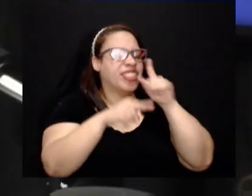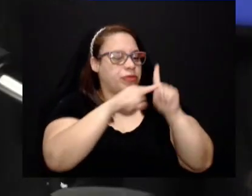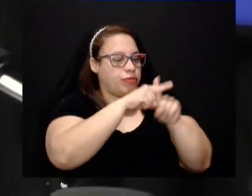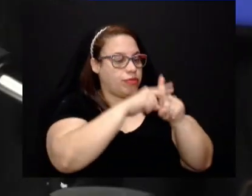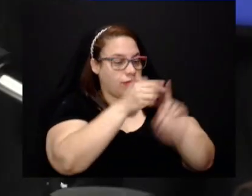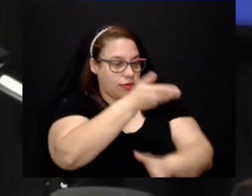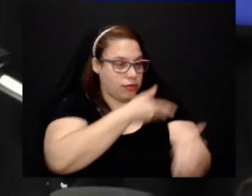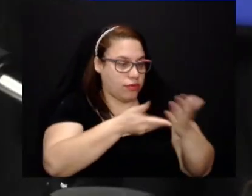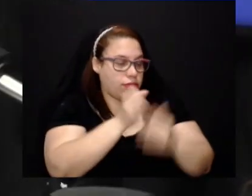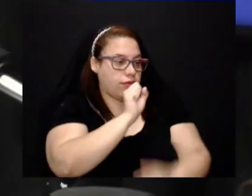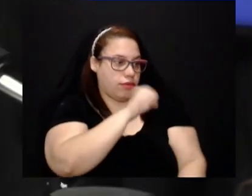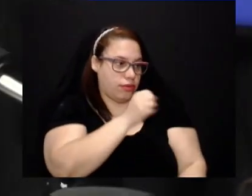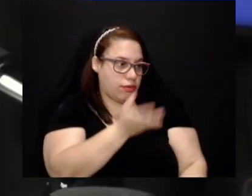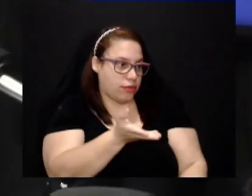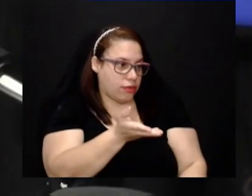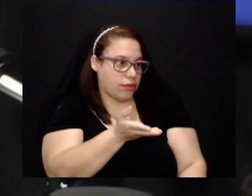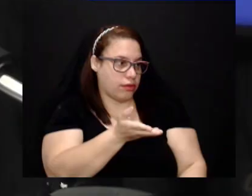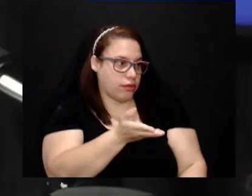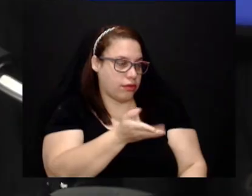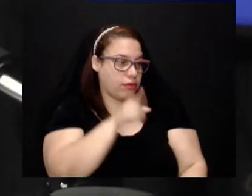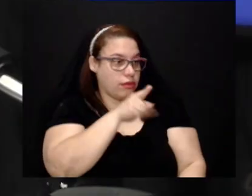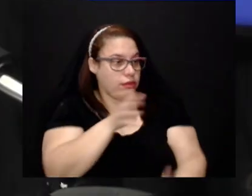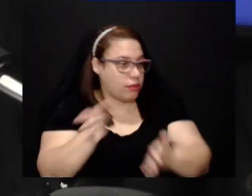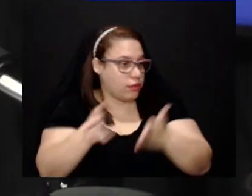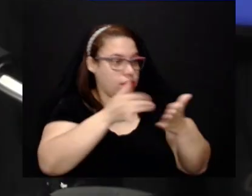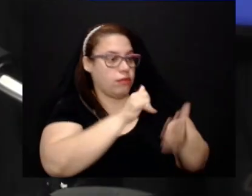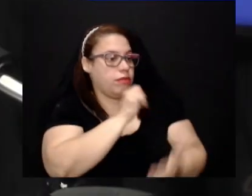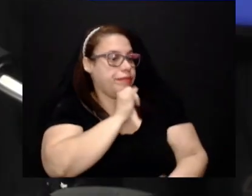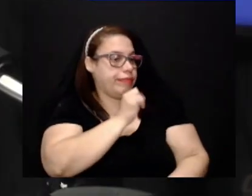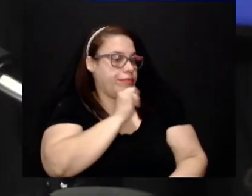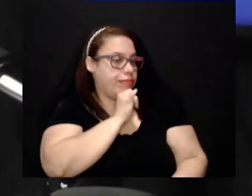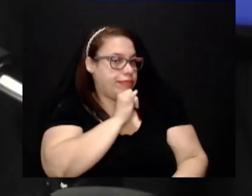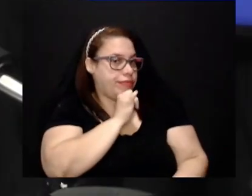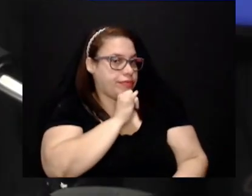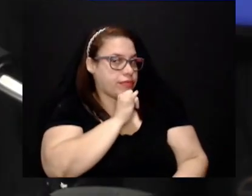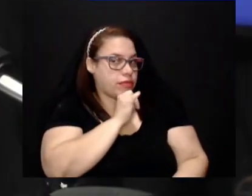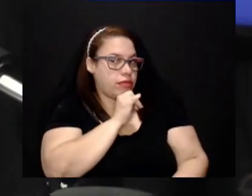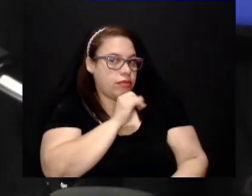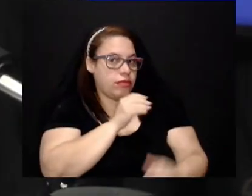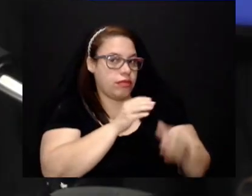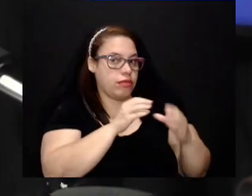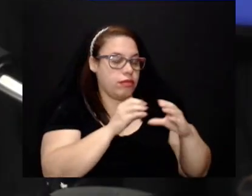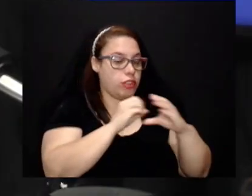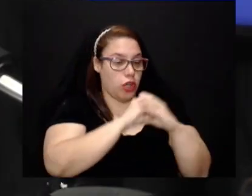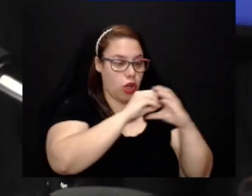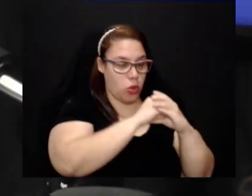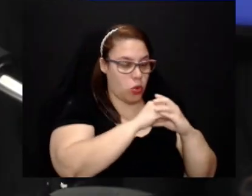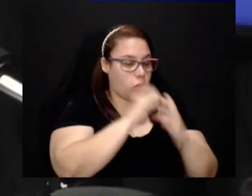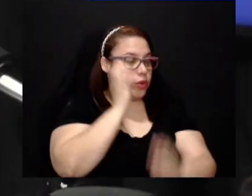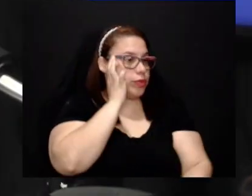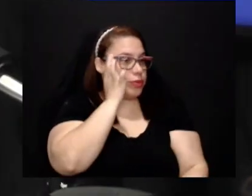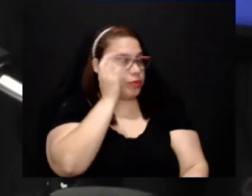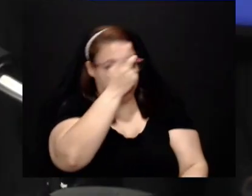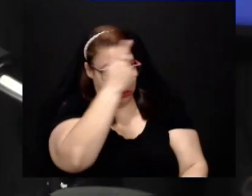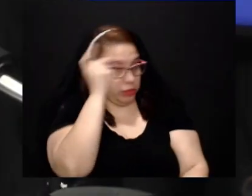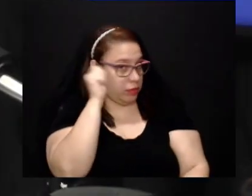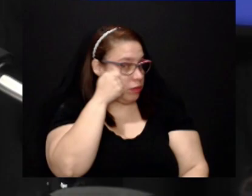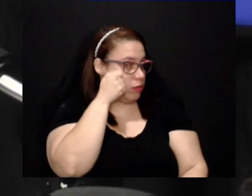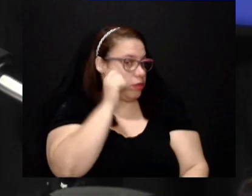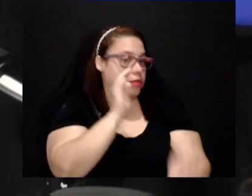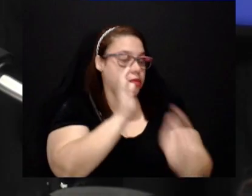né, para isso. Quando você traz, por exemplo, a reserva de vagas, né, para pessoas negras nos concursos públicos,